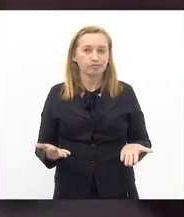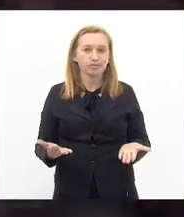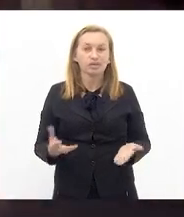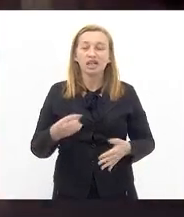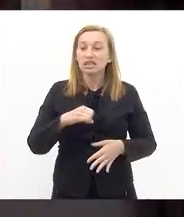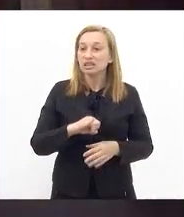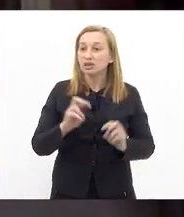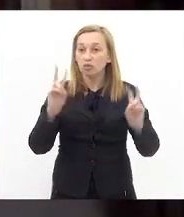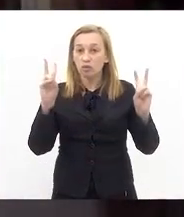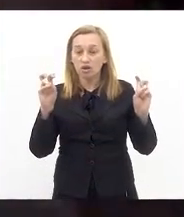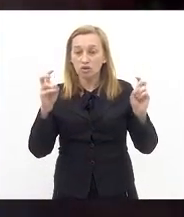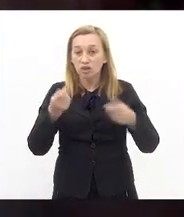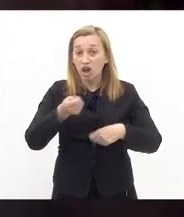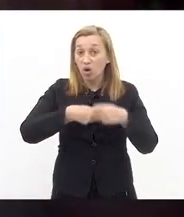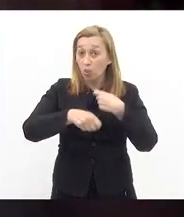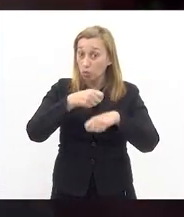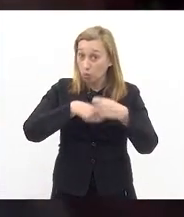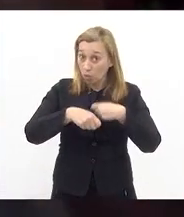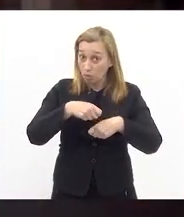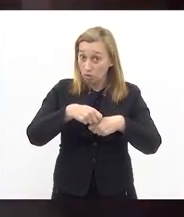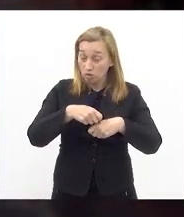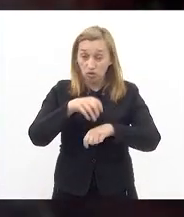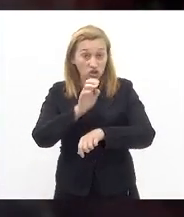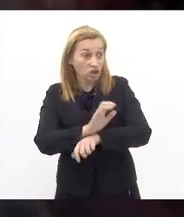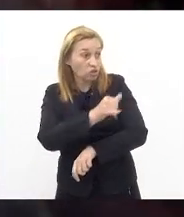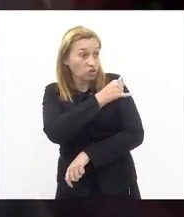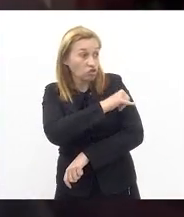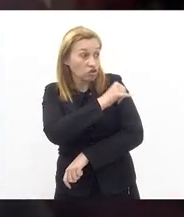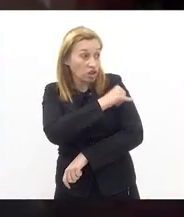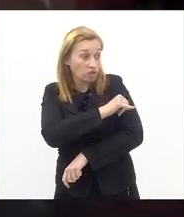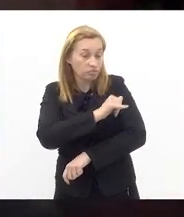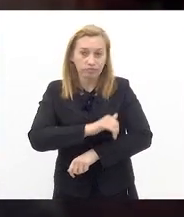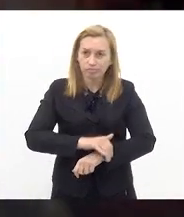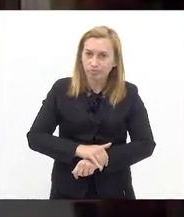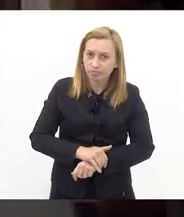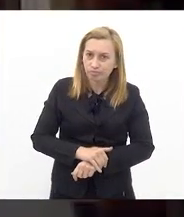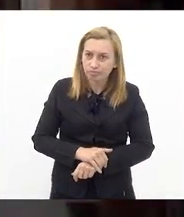a situação econômica do estado do Rio de Janeiro está